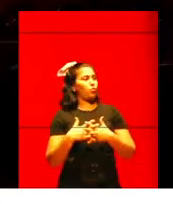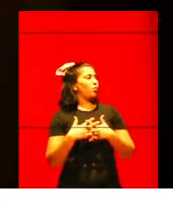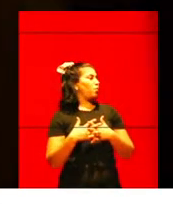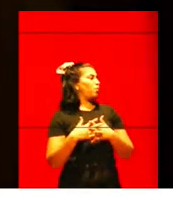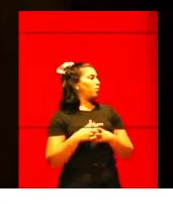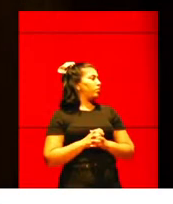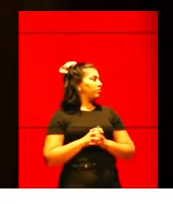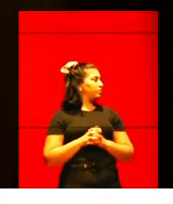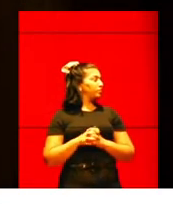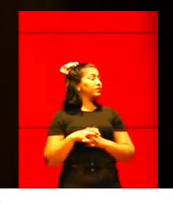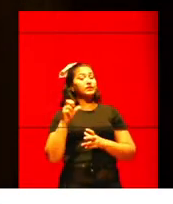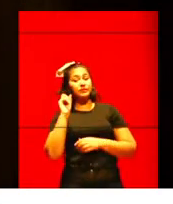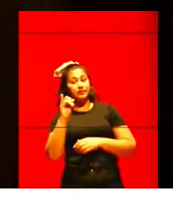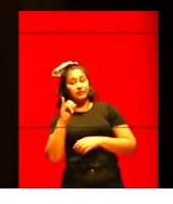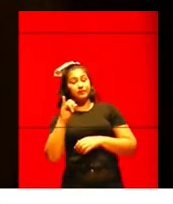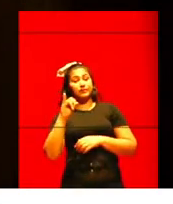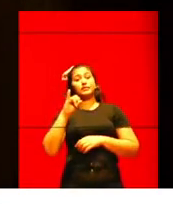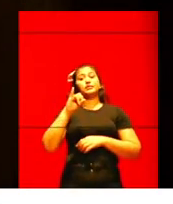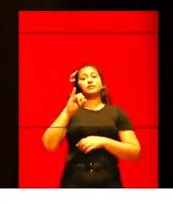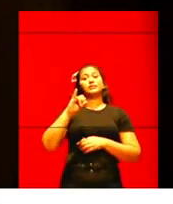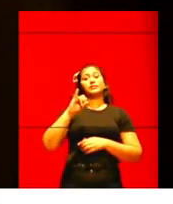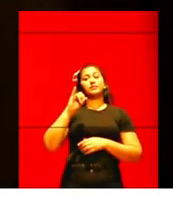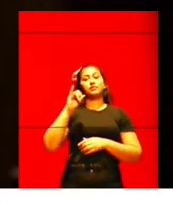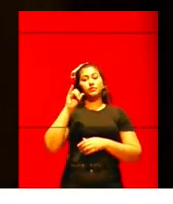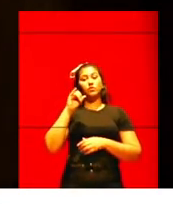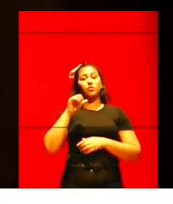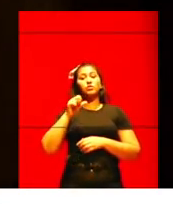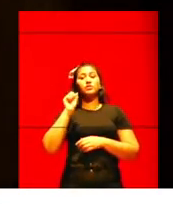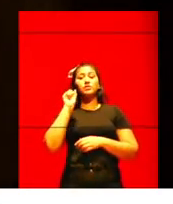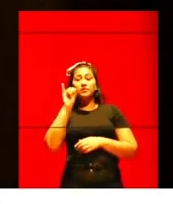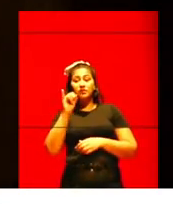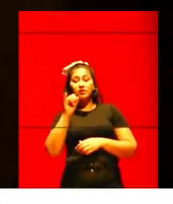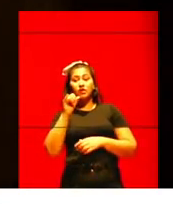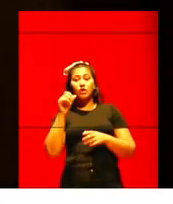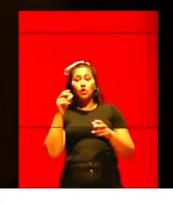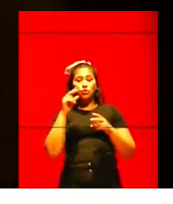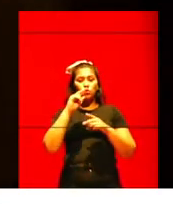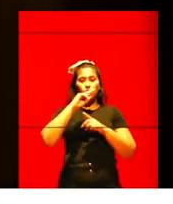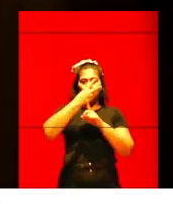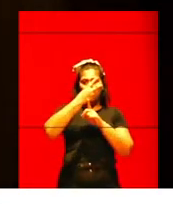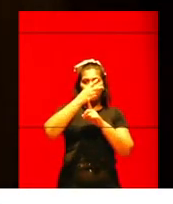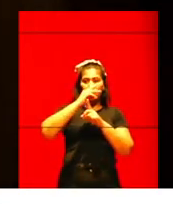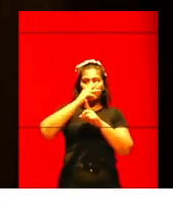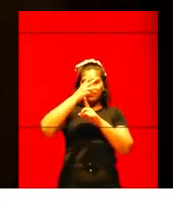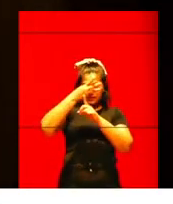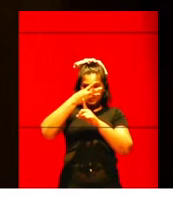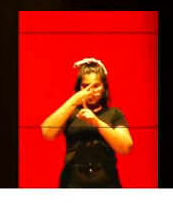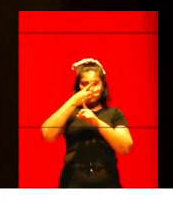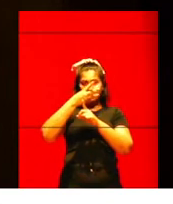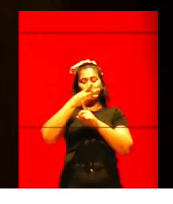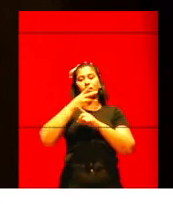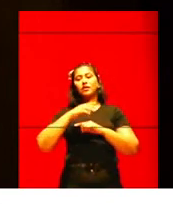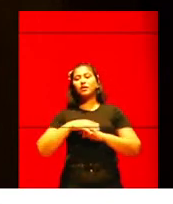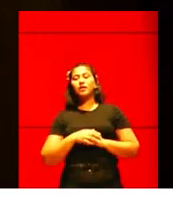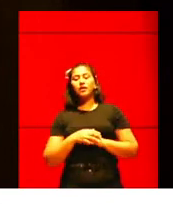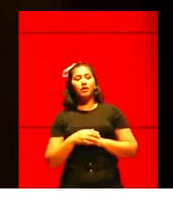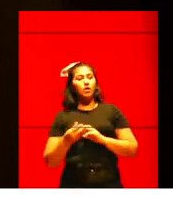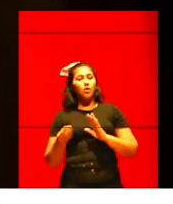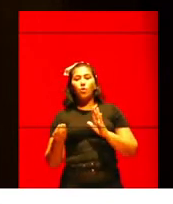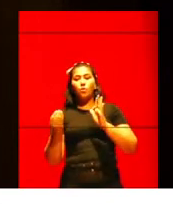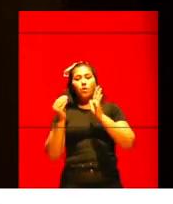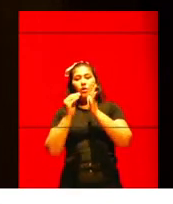vocês para a classificação é... Quando tiver dupla ou tripla ligação, não vai contar